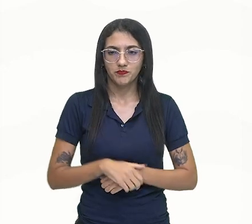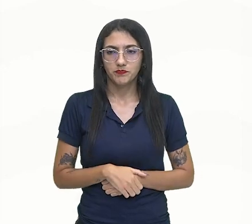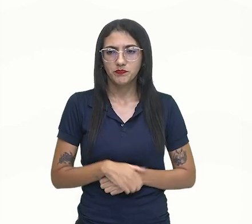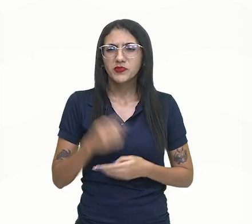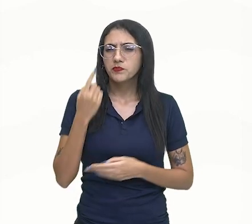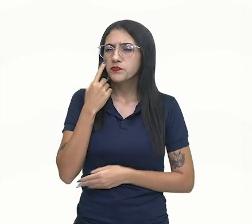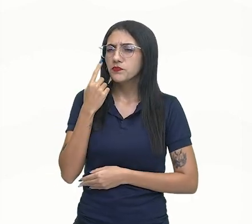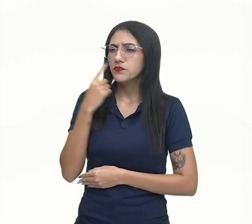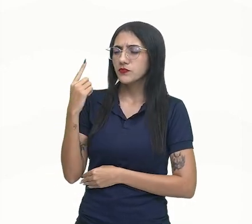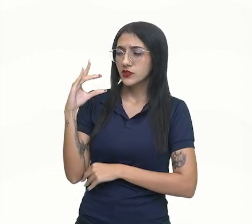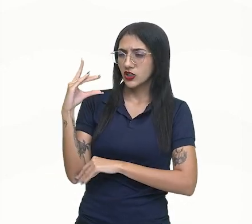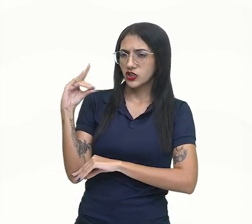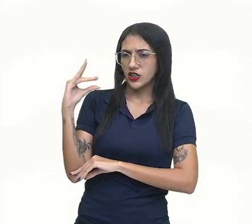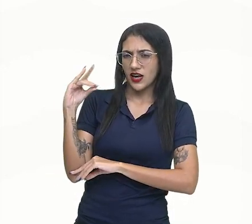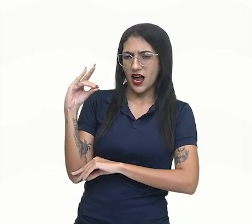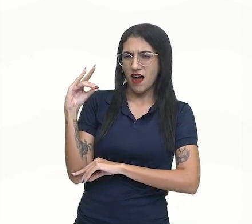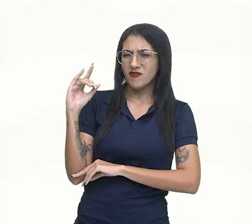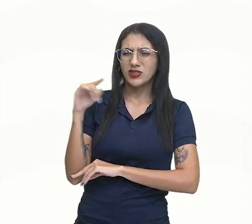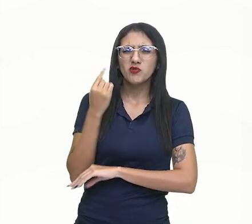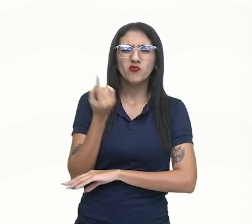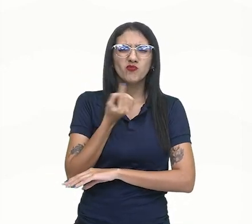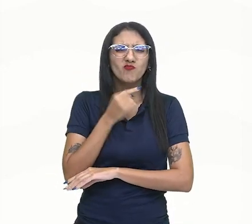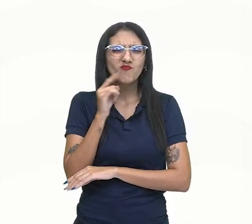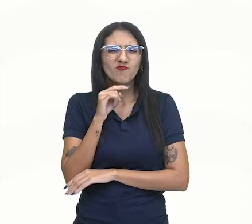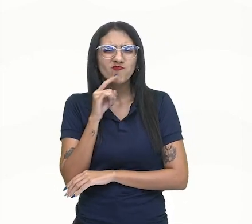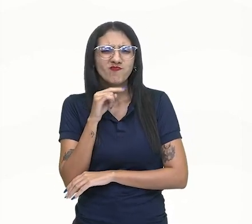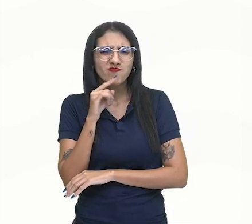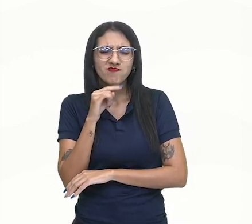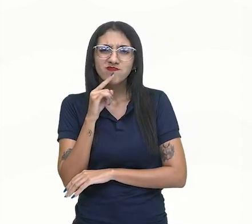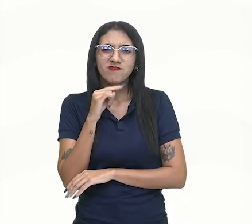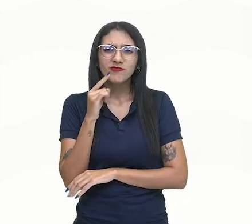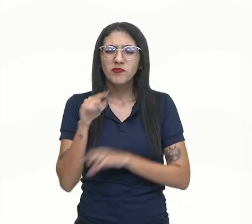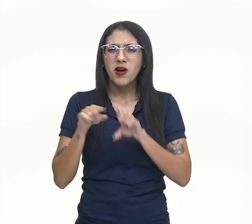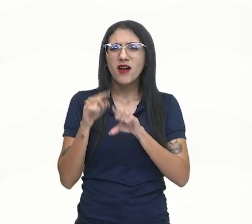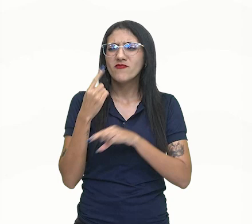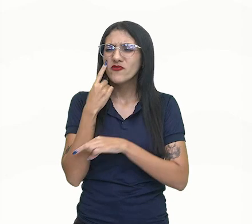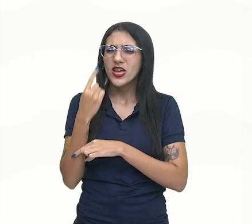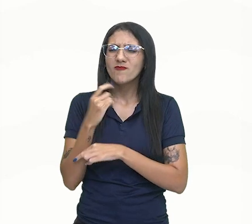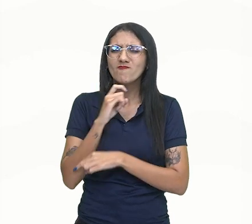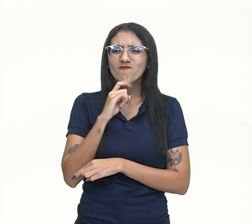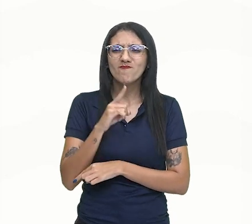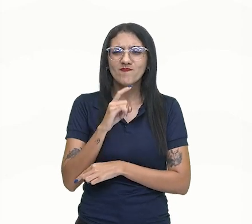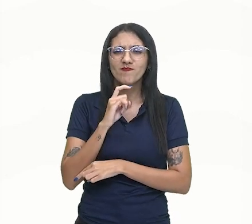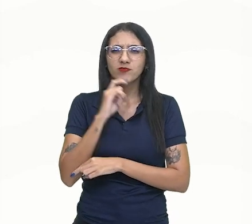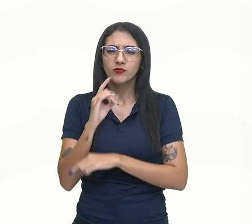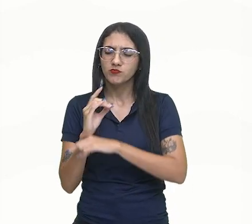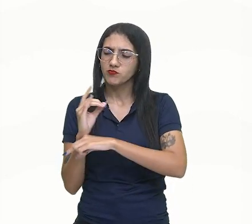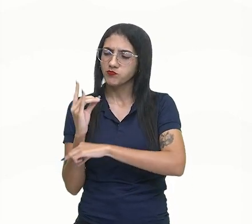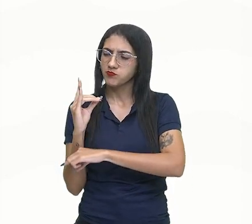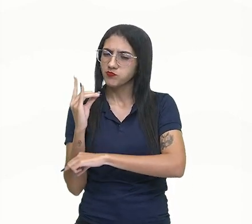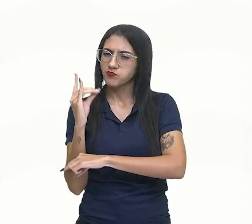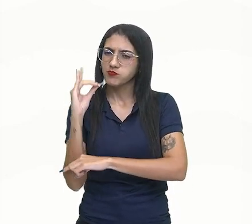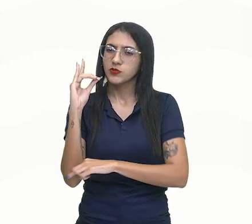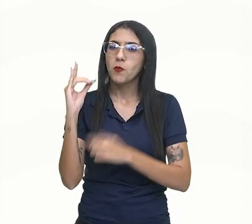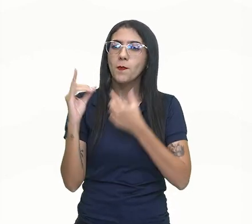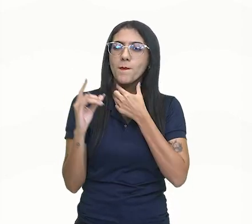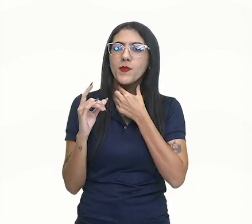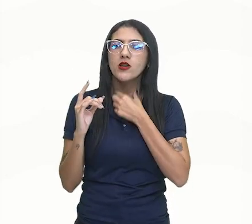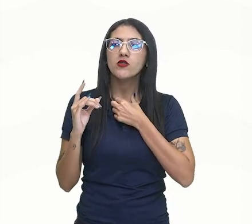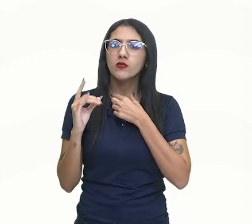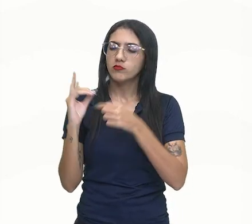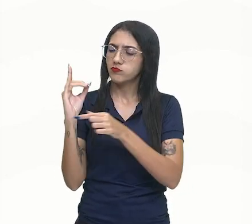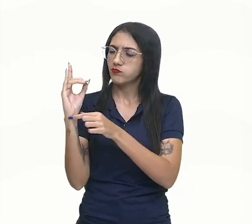girafa não conseguia chegar na árvore, mas de tanto que ela se esforçou, ela conseguiu, então, atingir